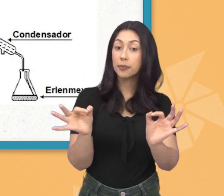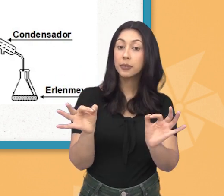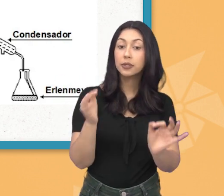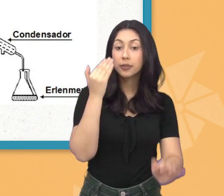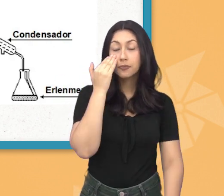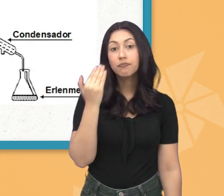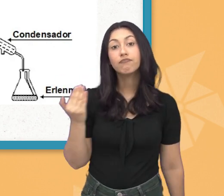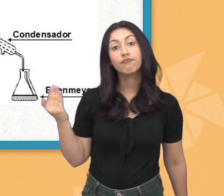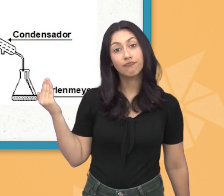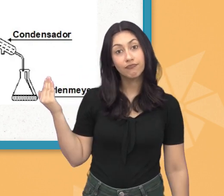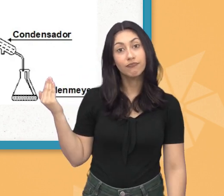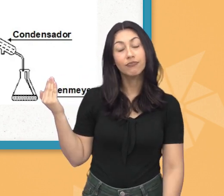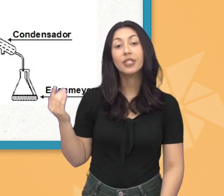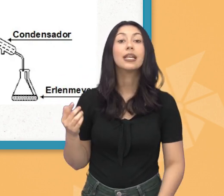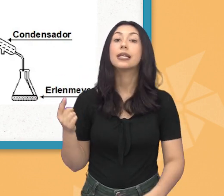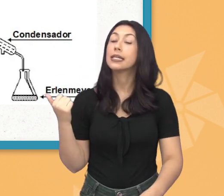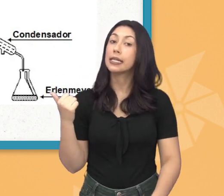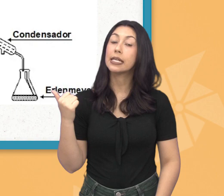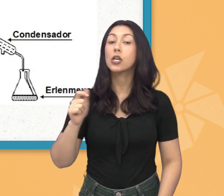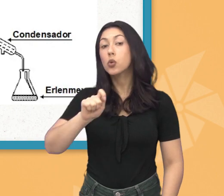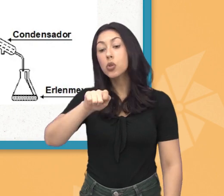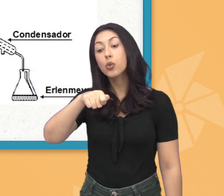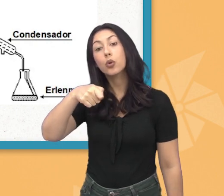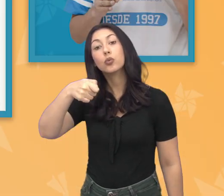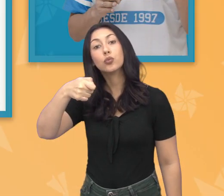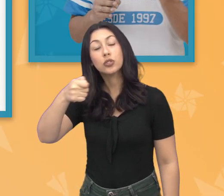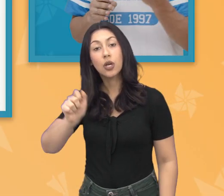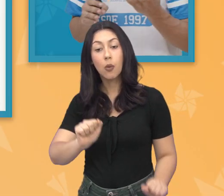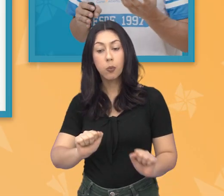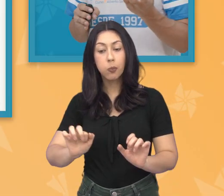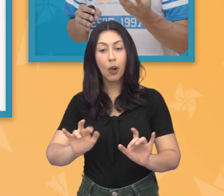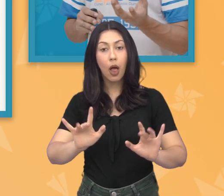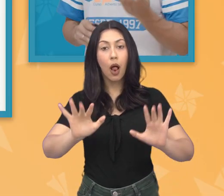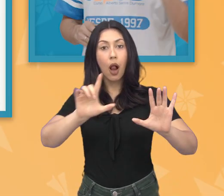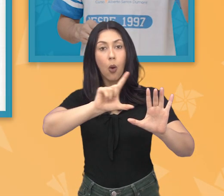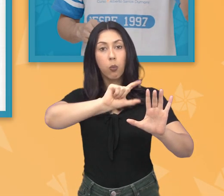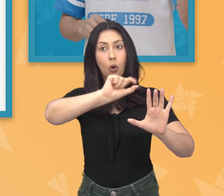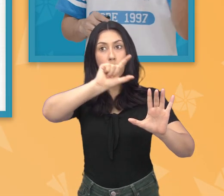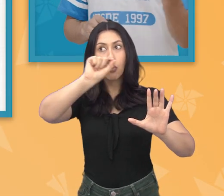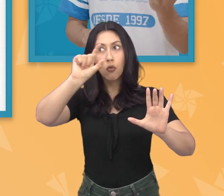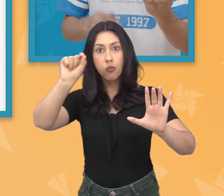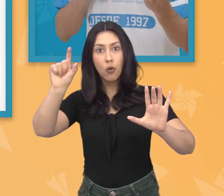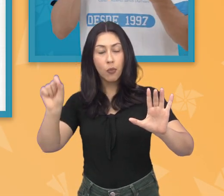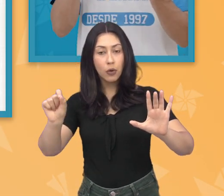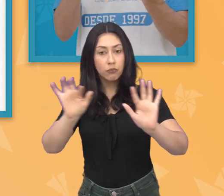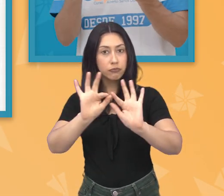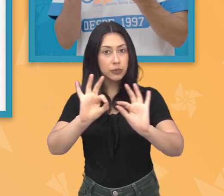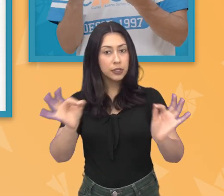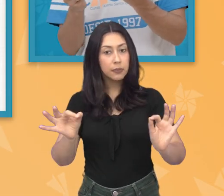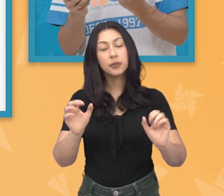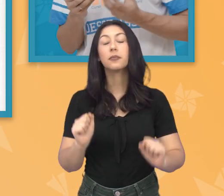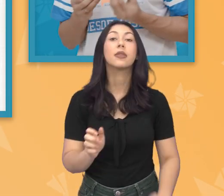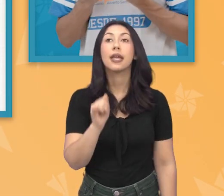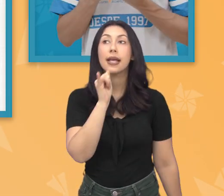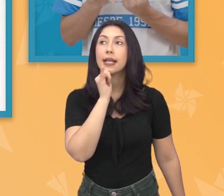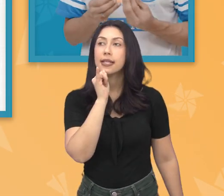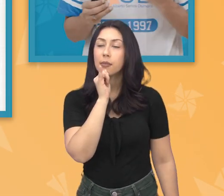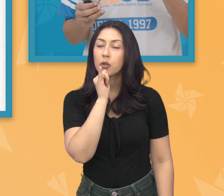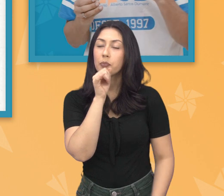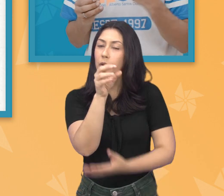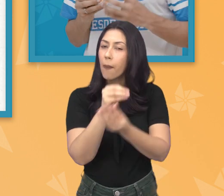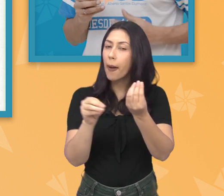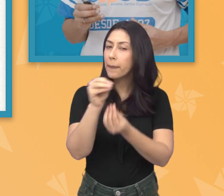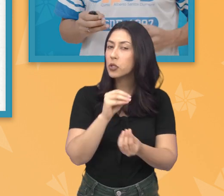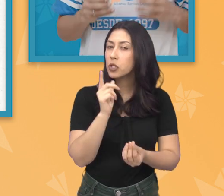né, com diferenças de temperatura de ebulição. Se, por exemplo, a gente tem uma mistura de líquidos ali que tem água e álcool comum,